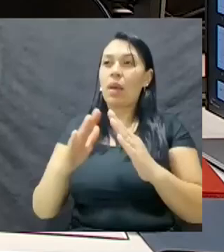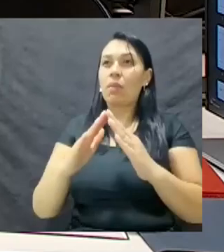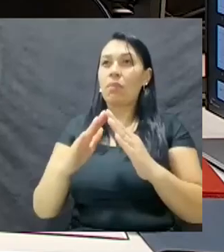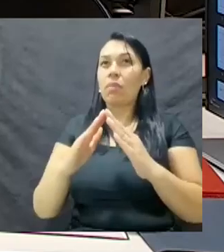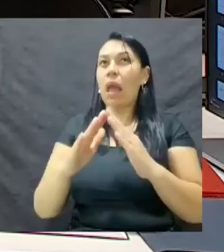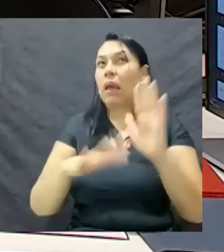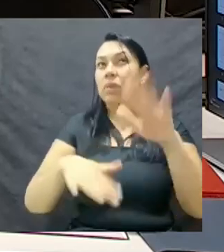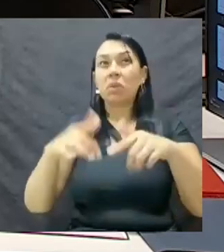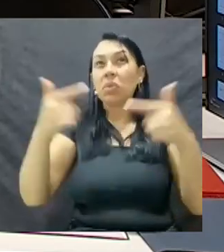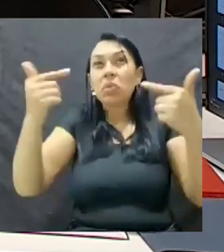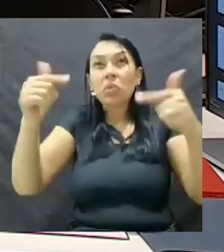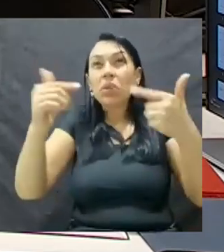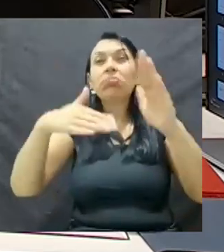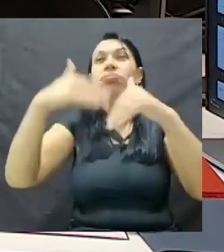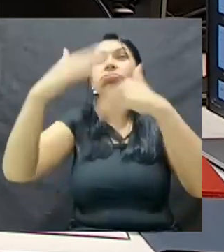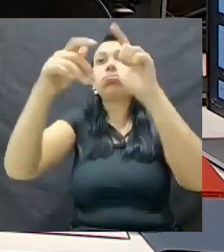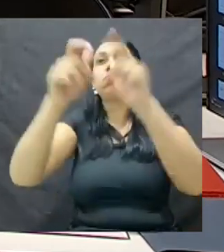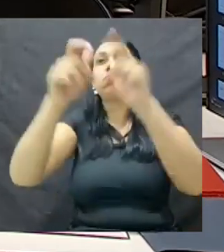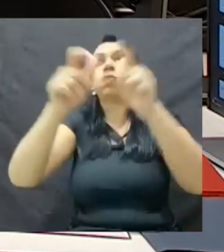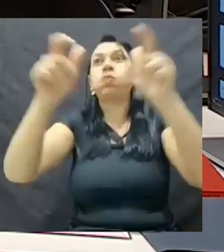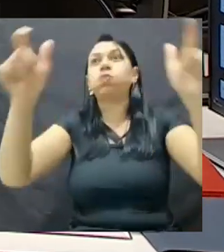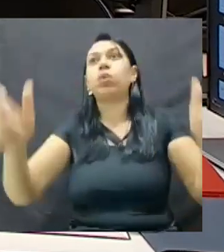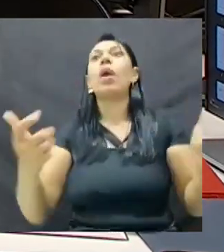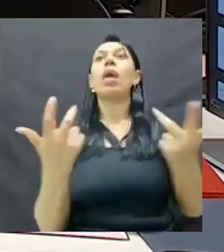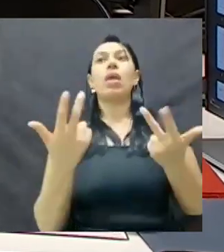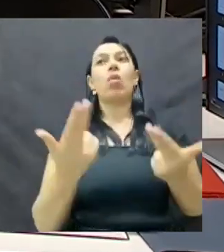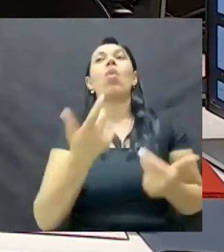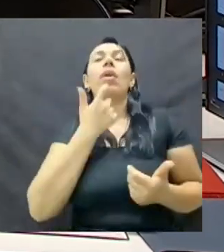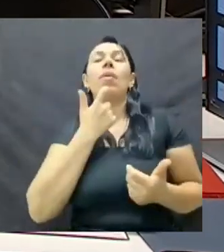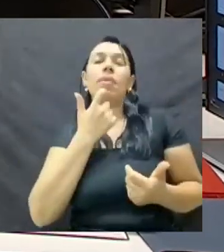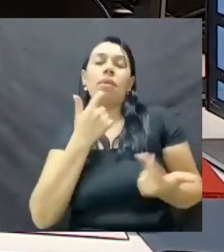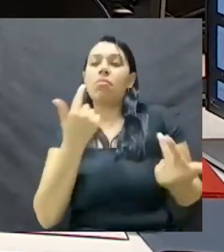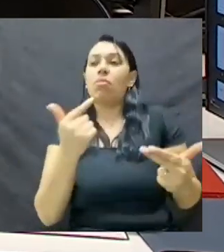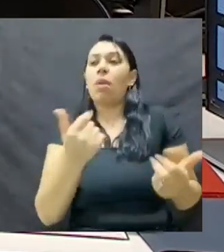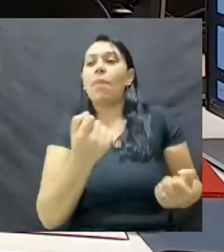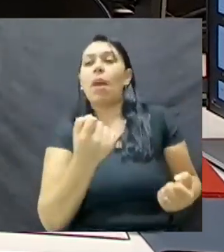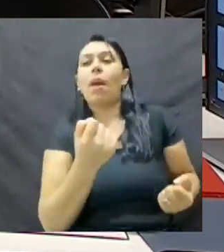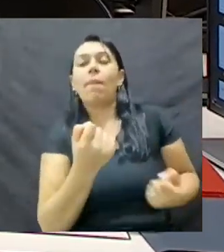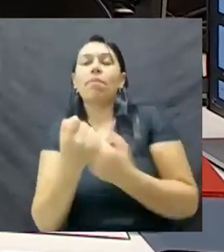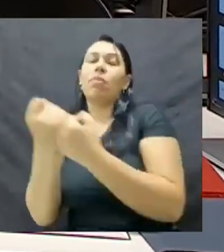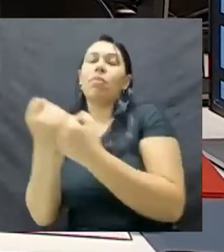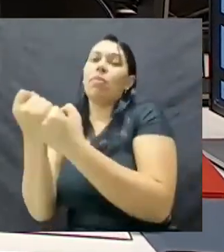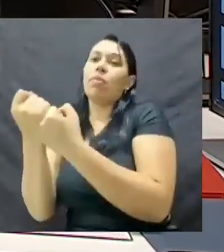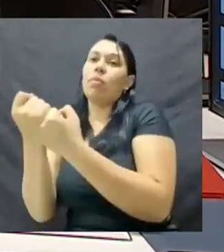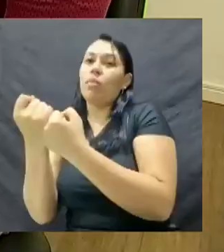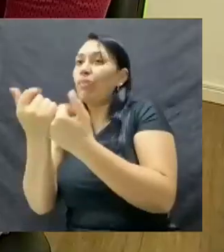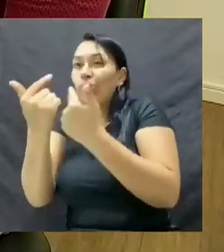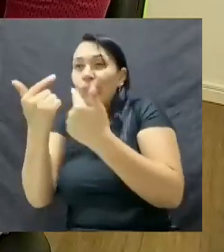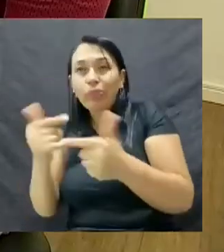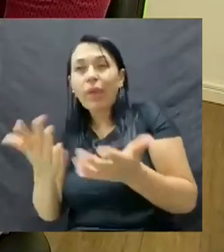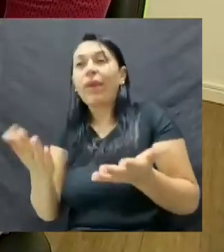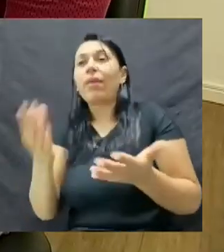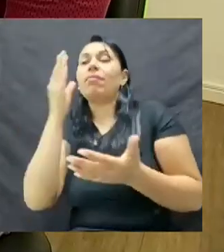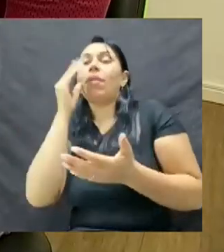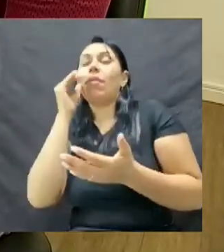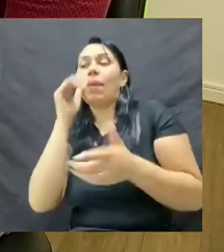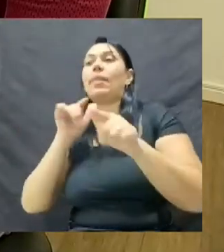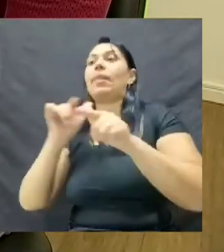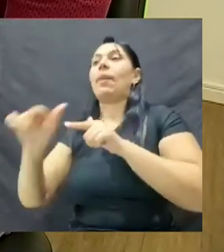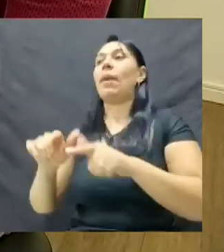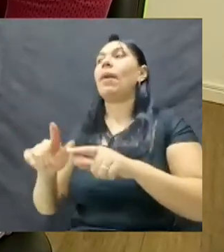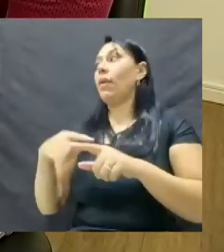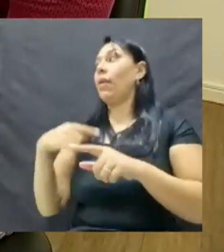uma cidade com o potencial de Campinas tem para poder dar o suporte para os servidores atuarem. Então isso acaba que